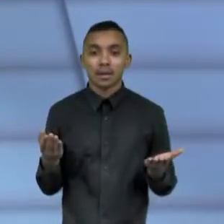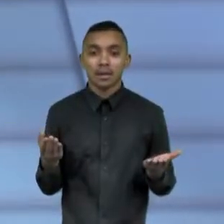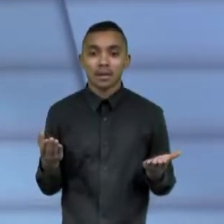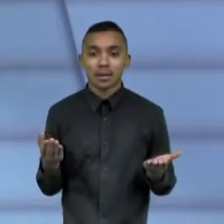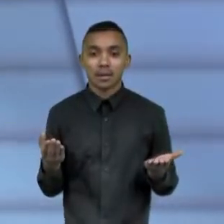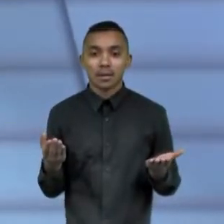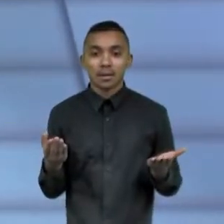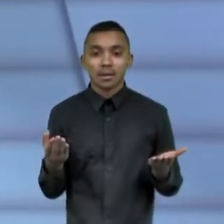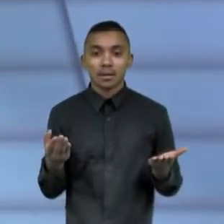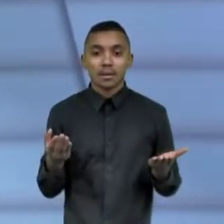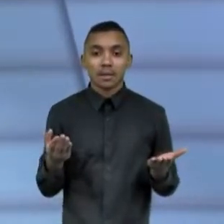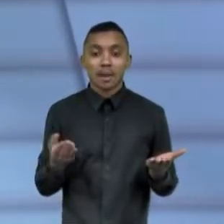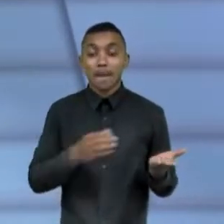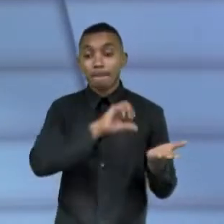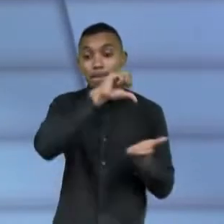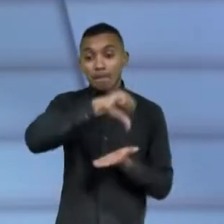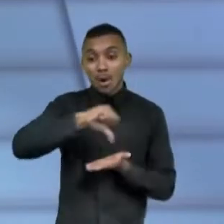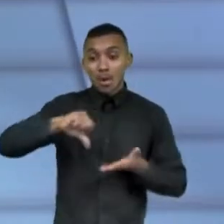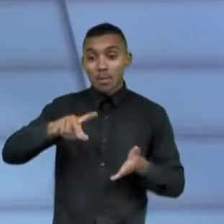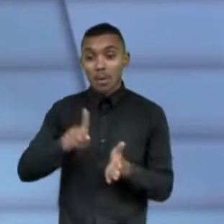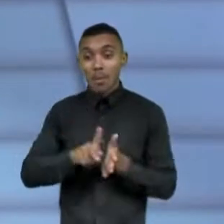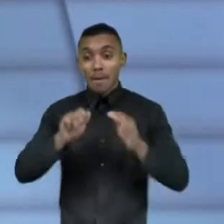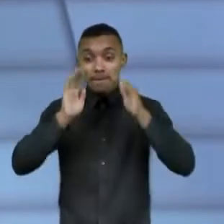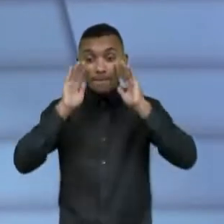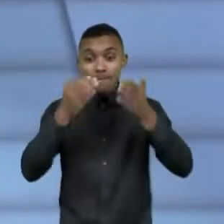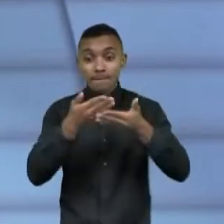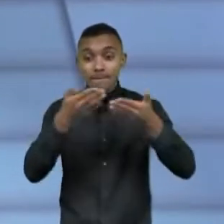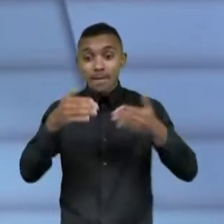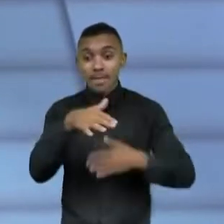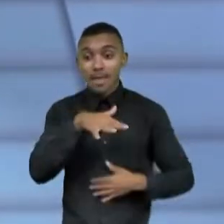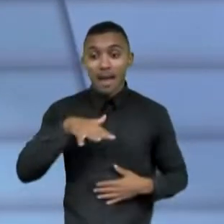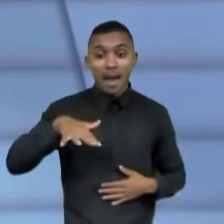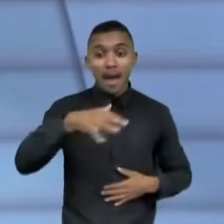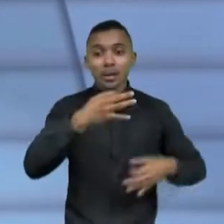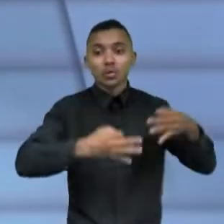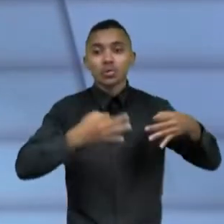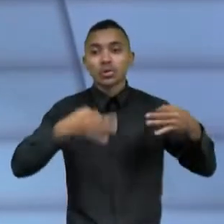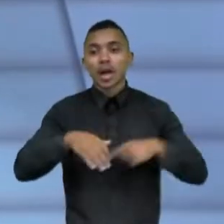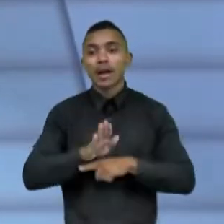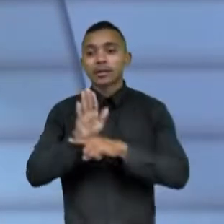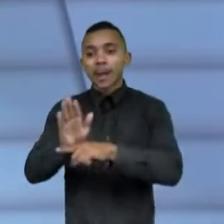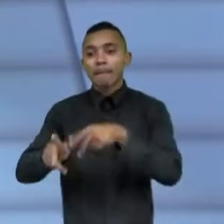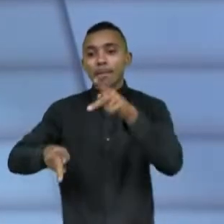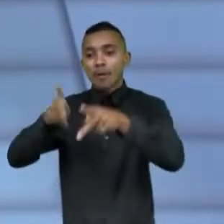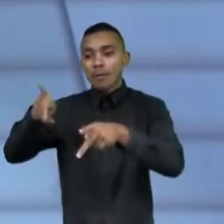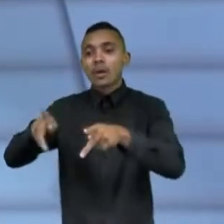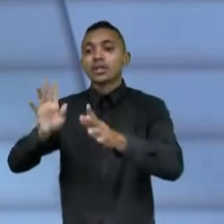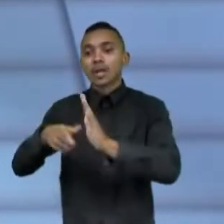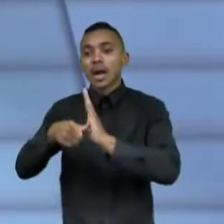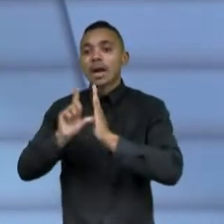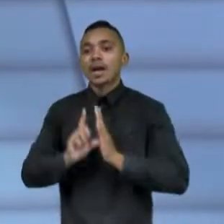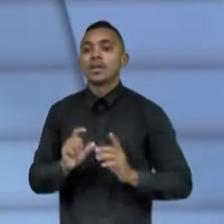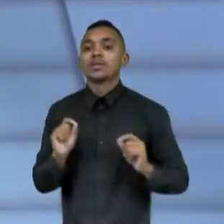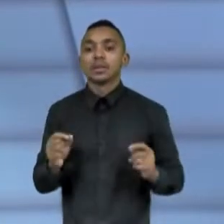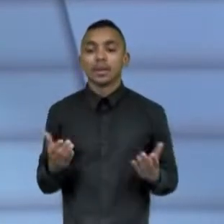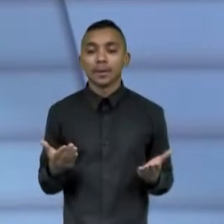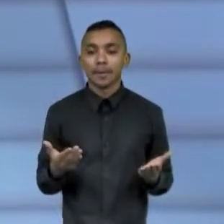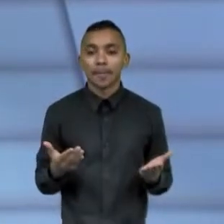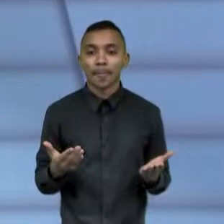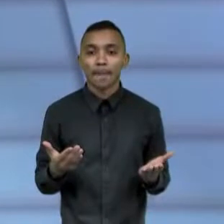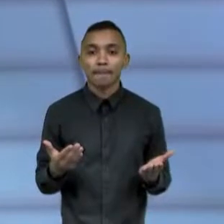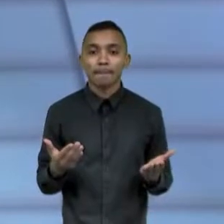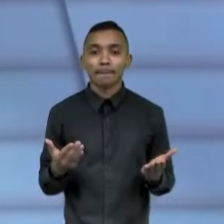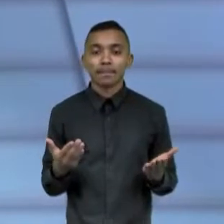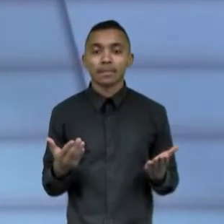de assessoria jurídica. Núcleos de extensão voltados para assessoria jurídica popular. Né? Então, já na faculdade, a gente já se deparava, né, com